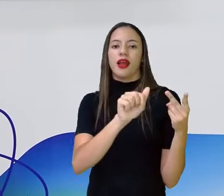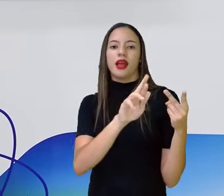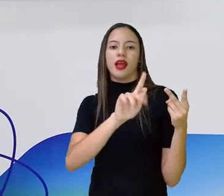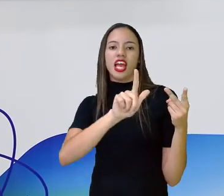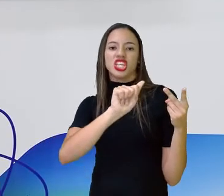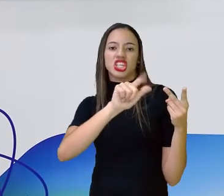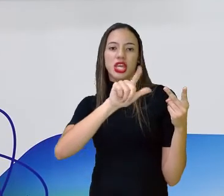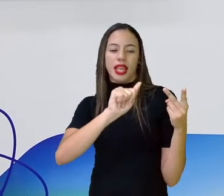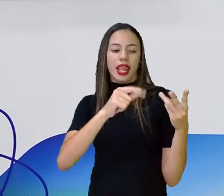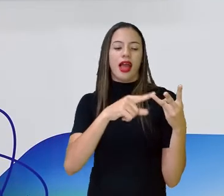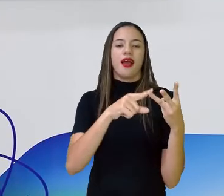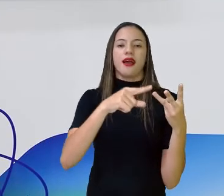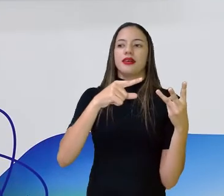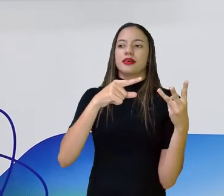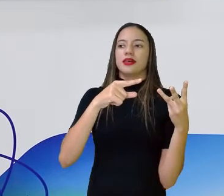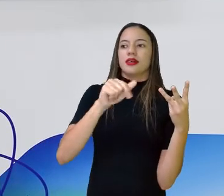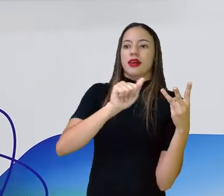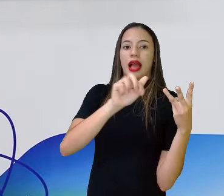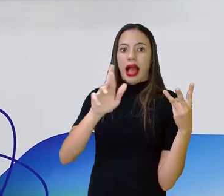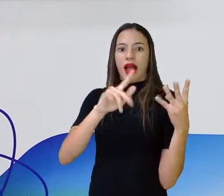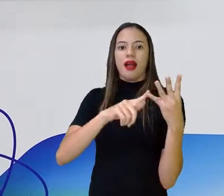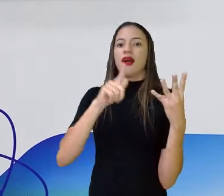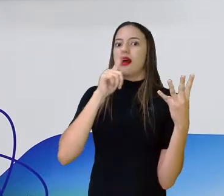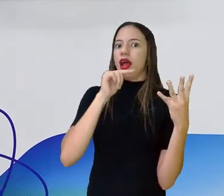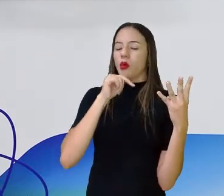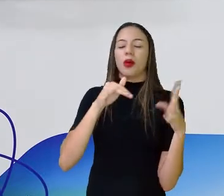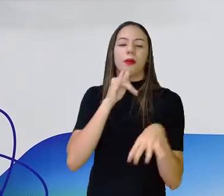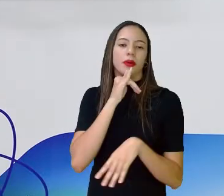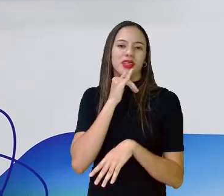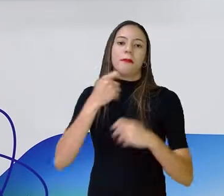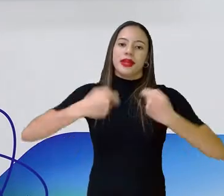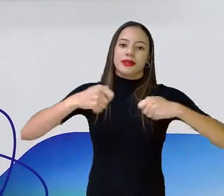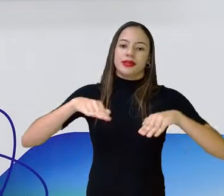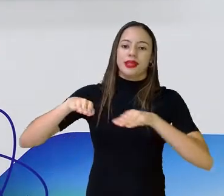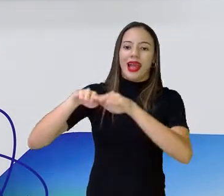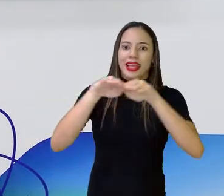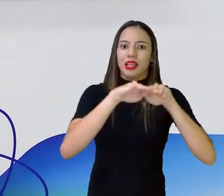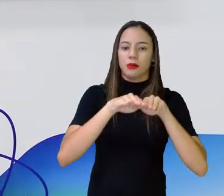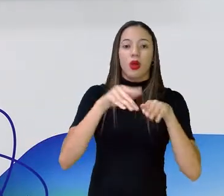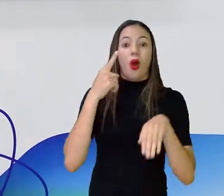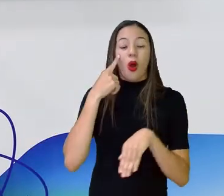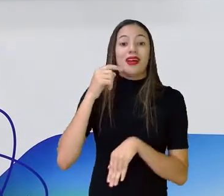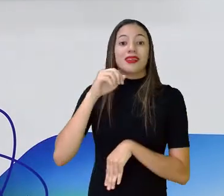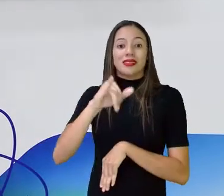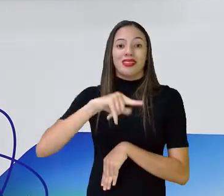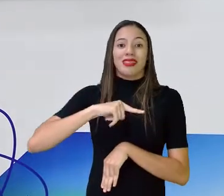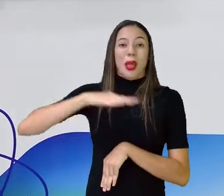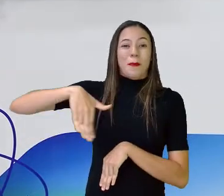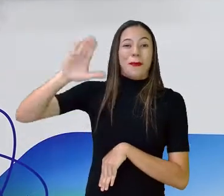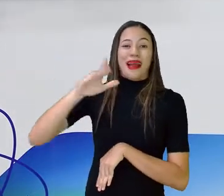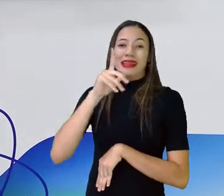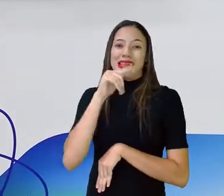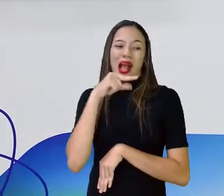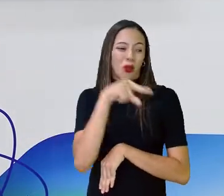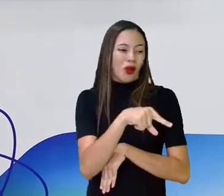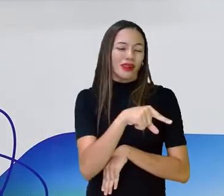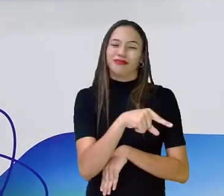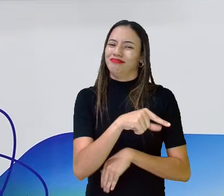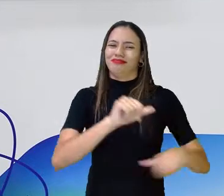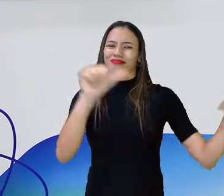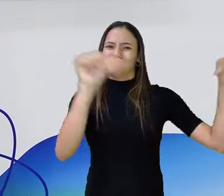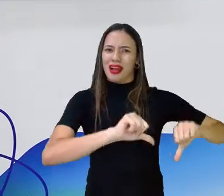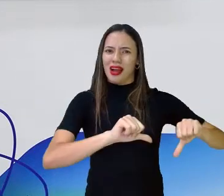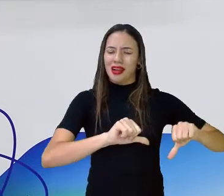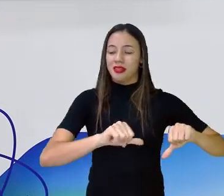equilíbrio nesses materiais. Se tem muita água, não vai ser legal. Se tem muita areia, também não é